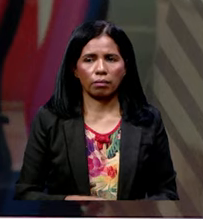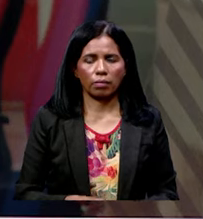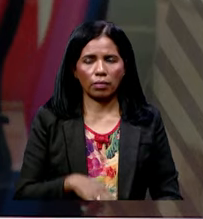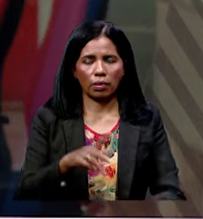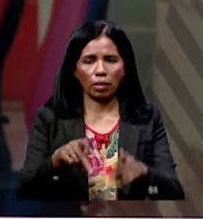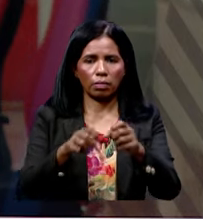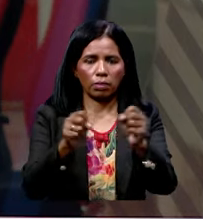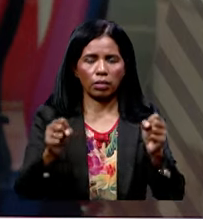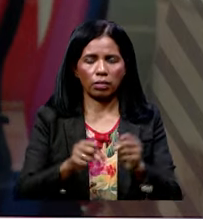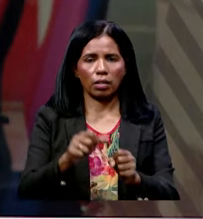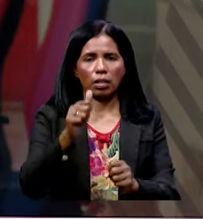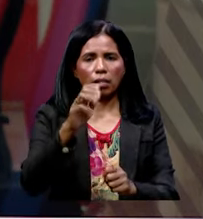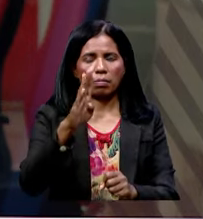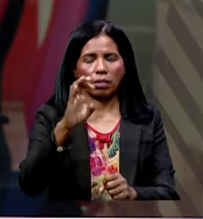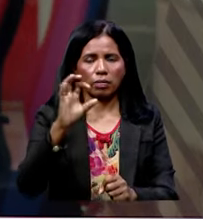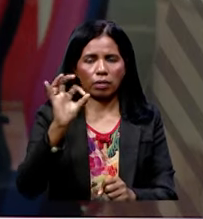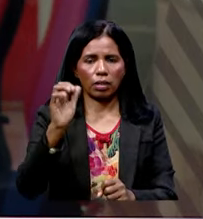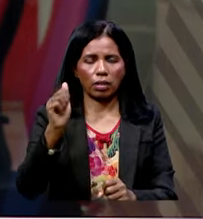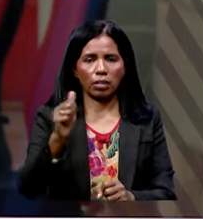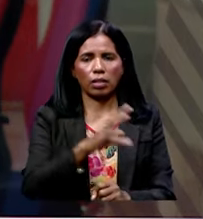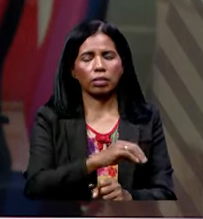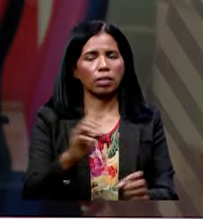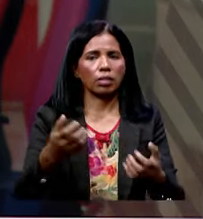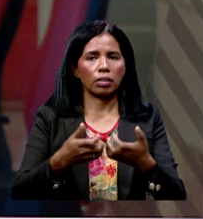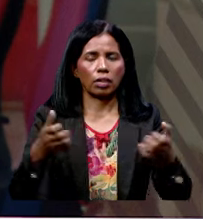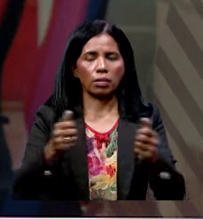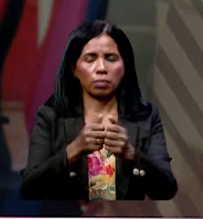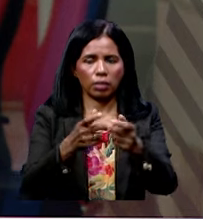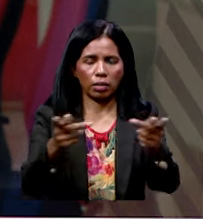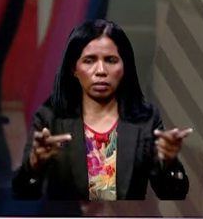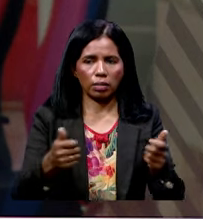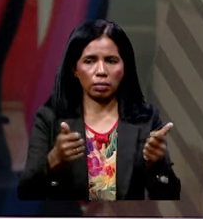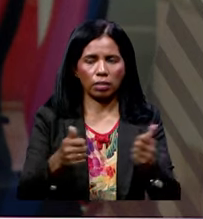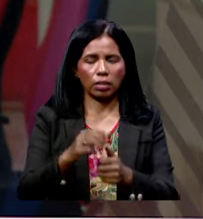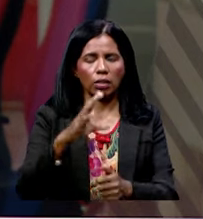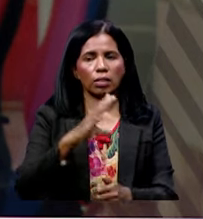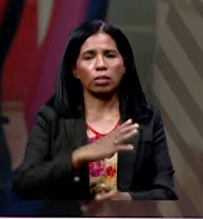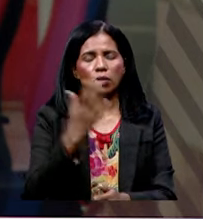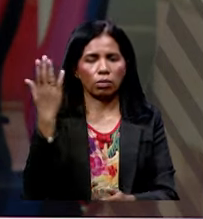comunidade suku Abafala Rezeita atua muito com o posto administrativo Quelicai Antigo.